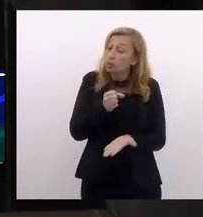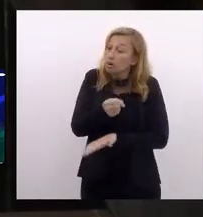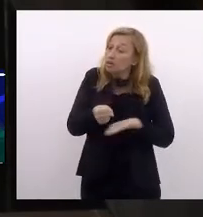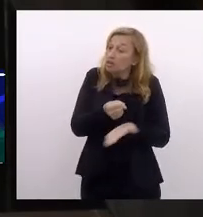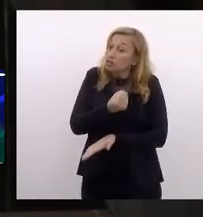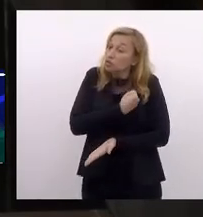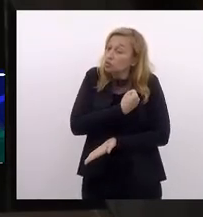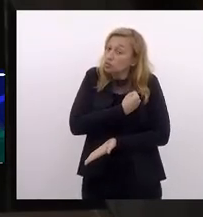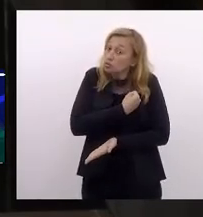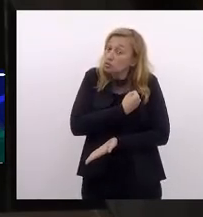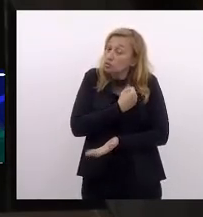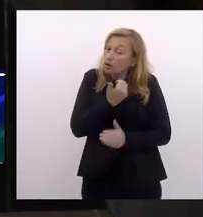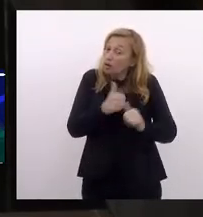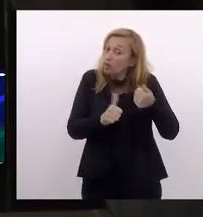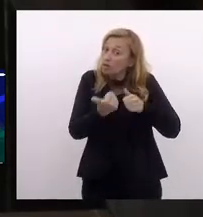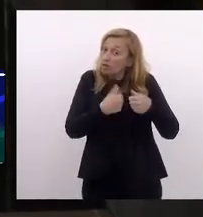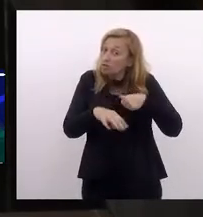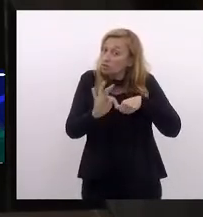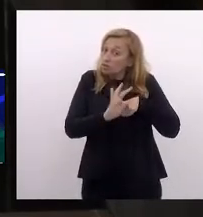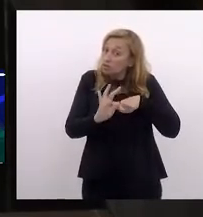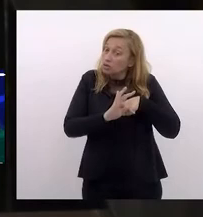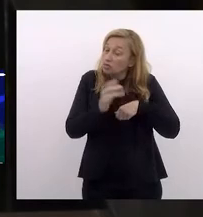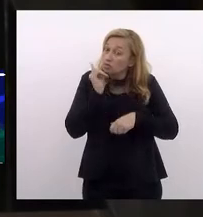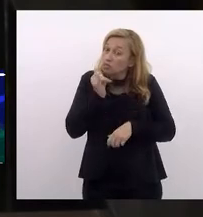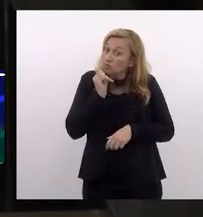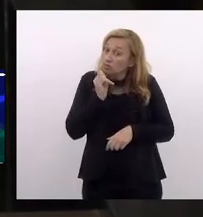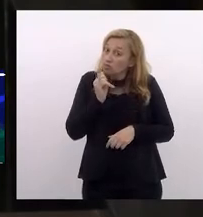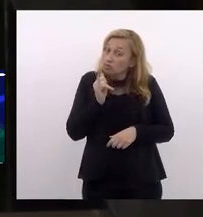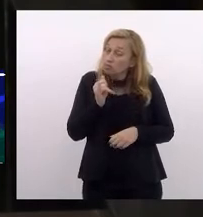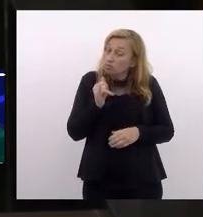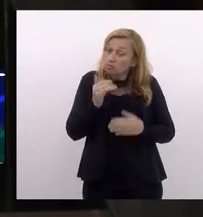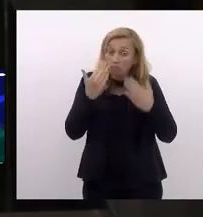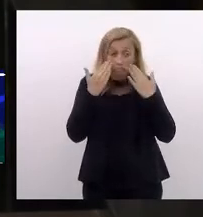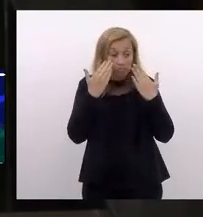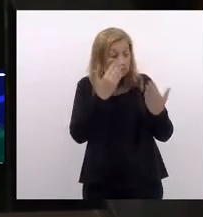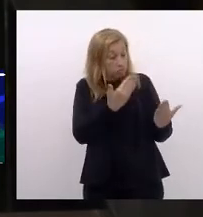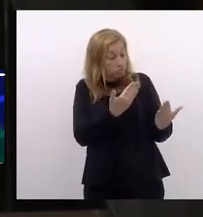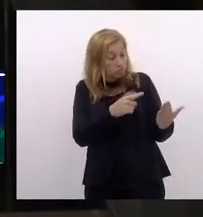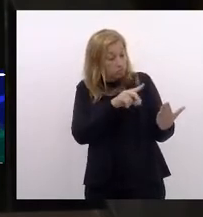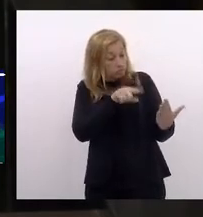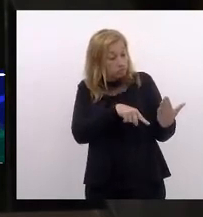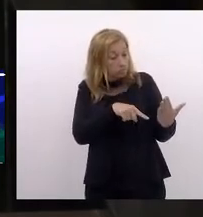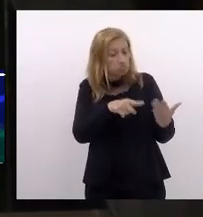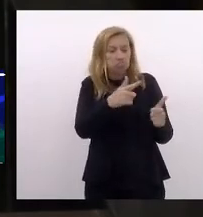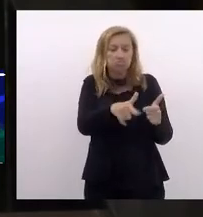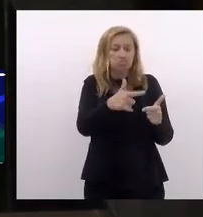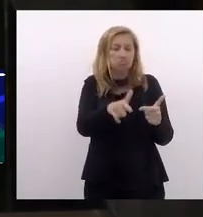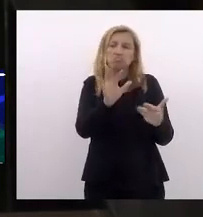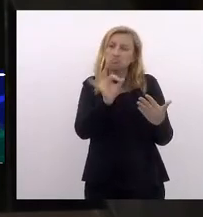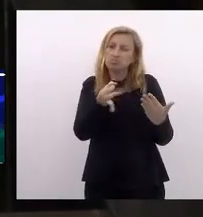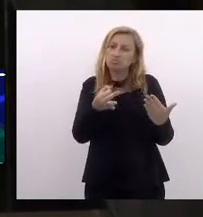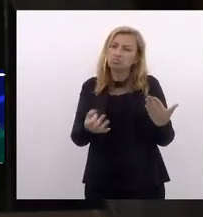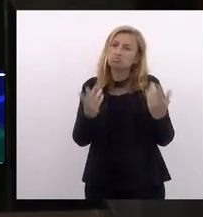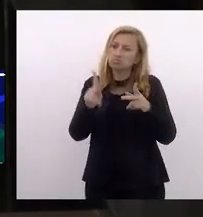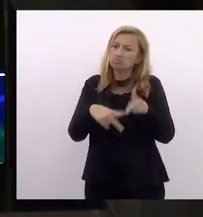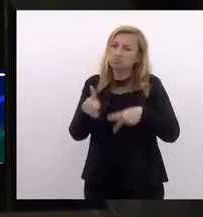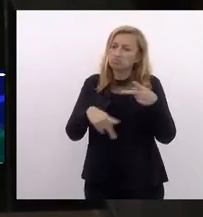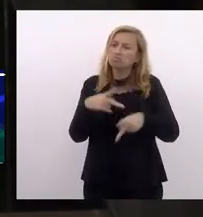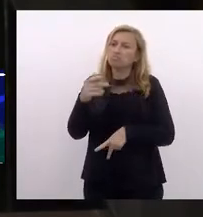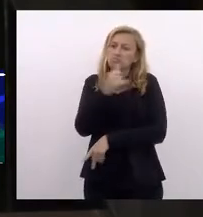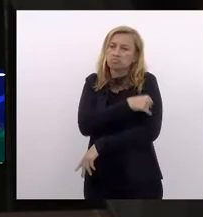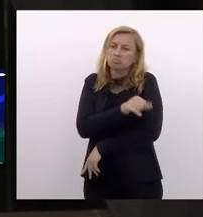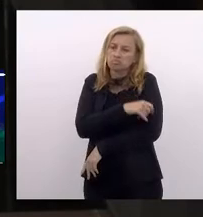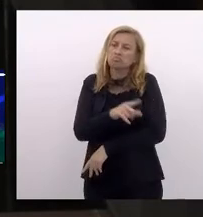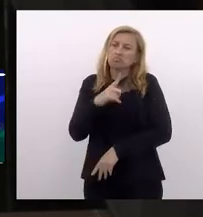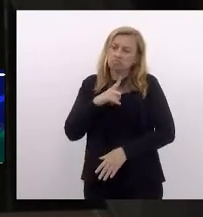números é uma avaliação técnica um relatório está diante de nós e nos problemas concretos que enfrenta o povo do Rio de Janeiro